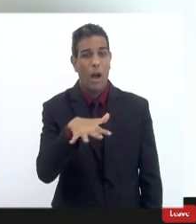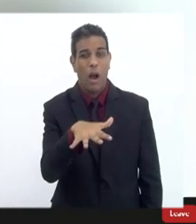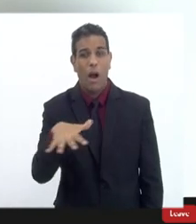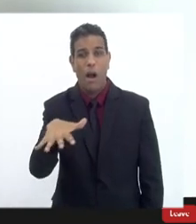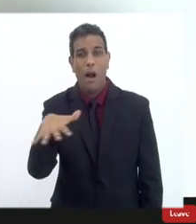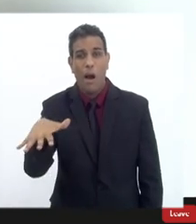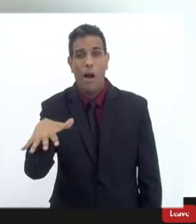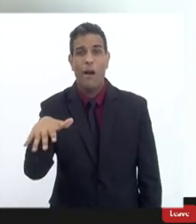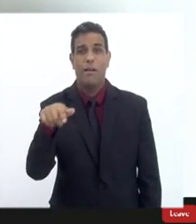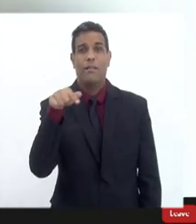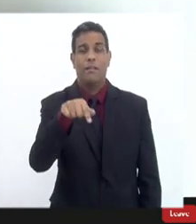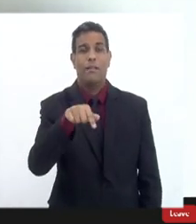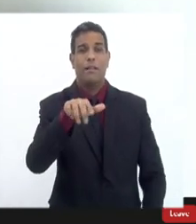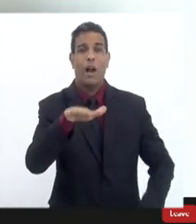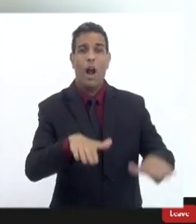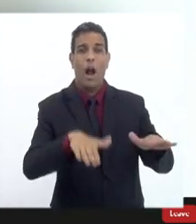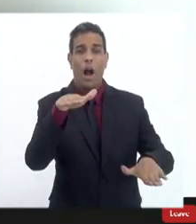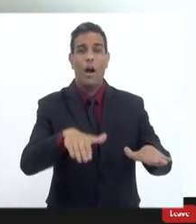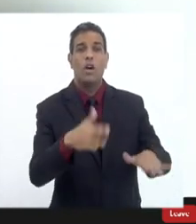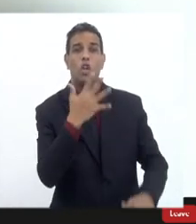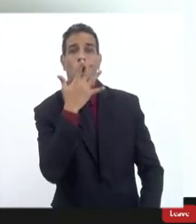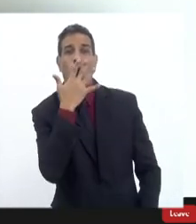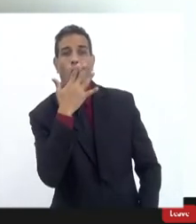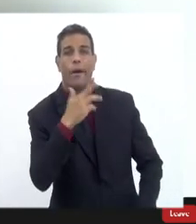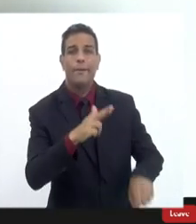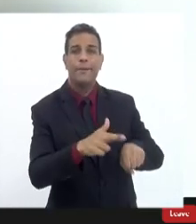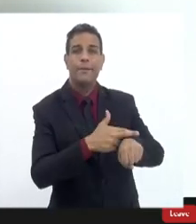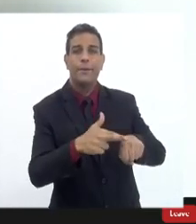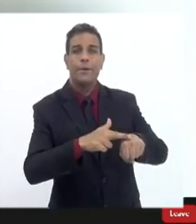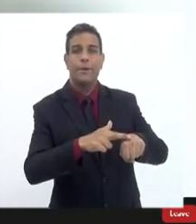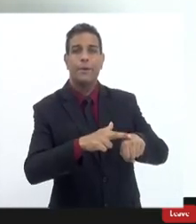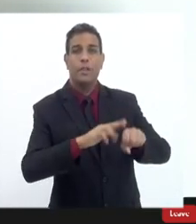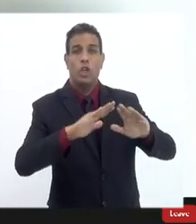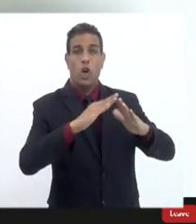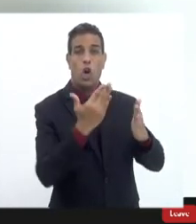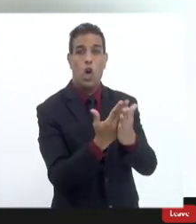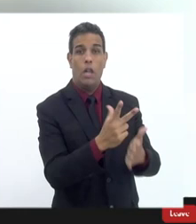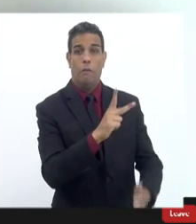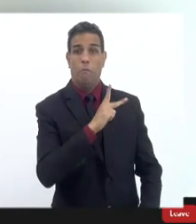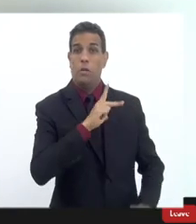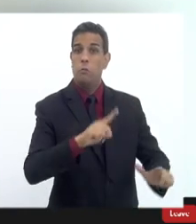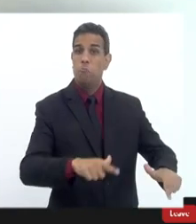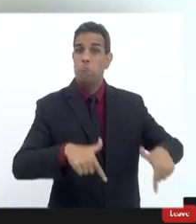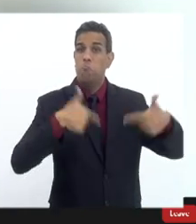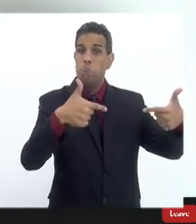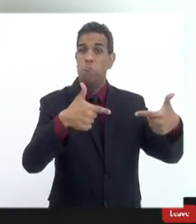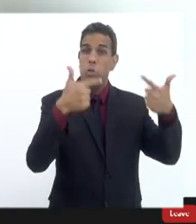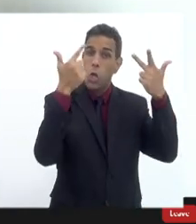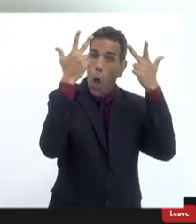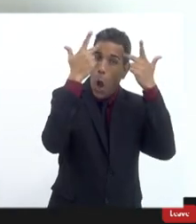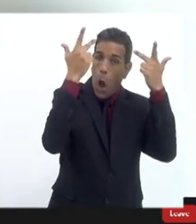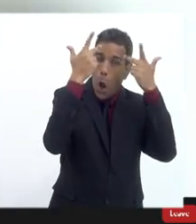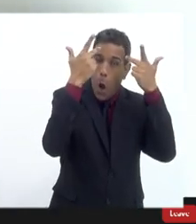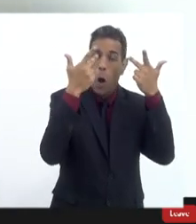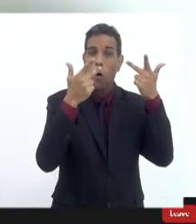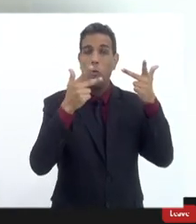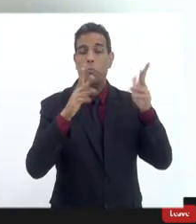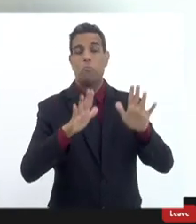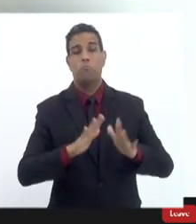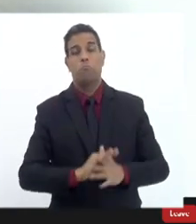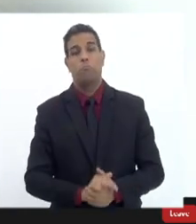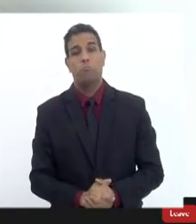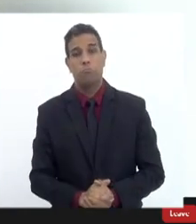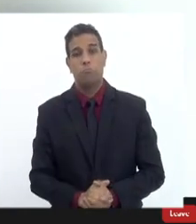em bandeira roxa, né, com escolas privadas funcionando com pouco, em alguns